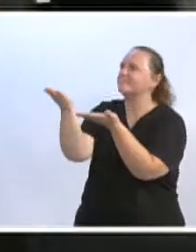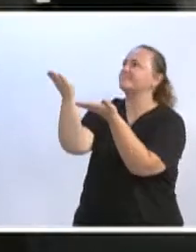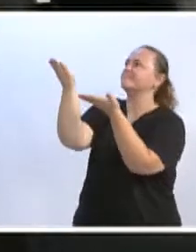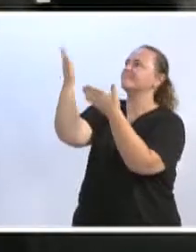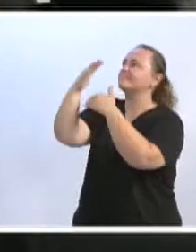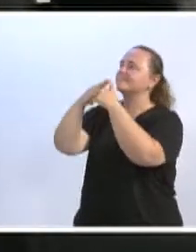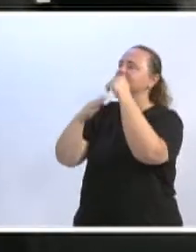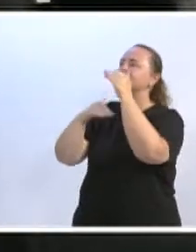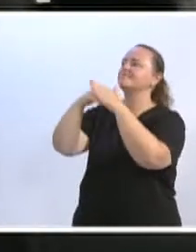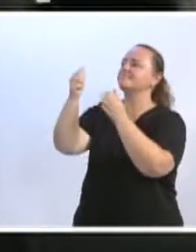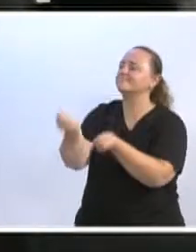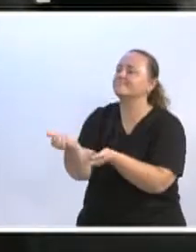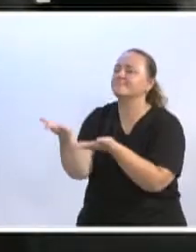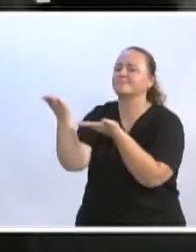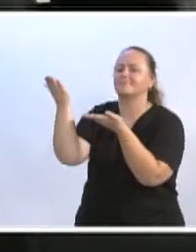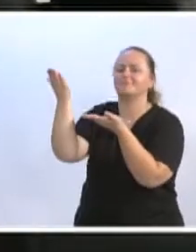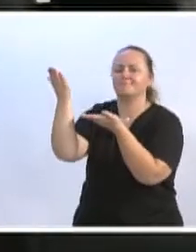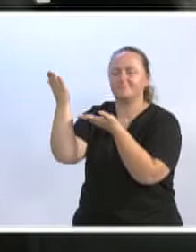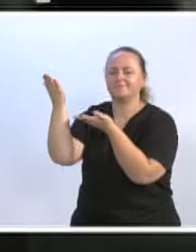preciosos são